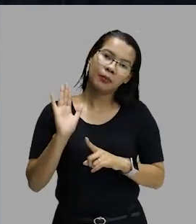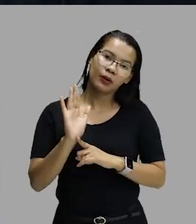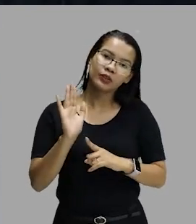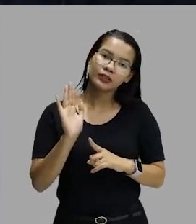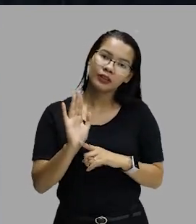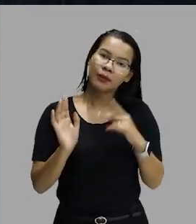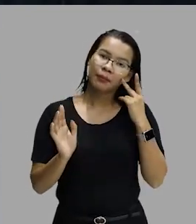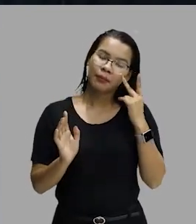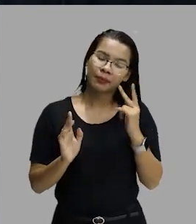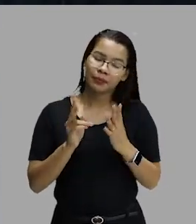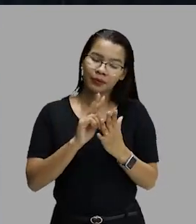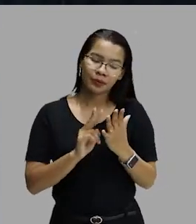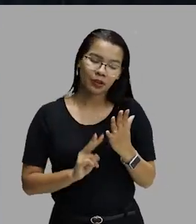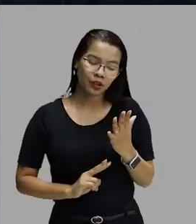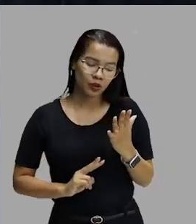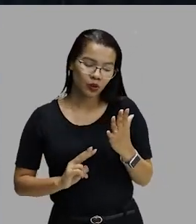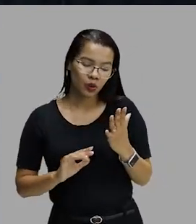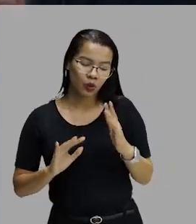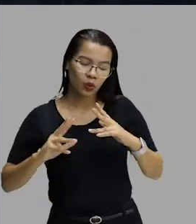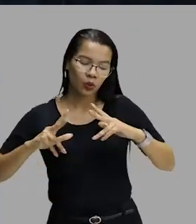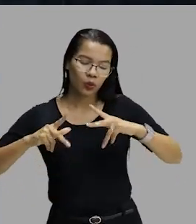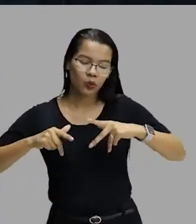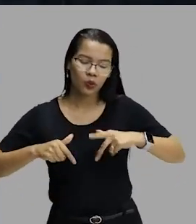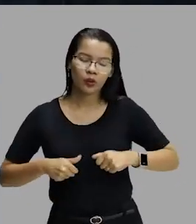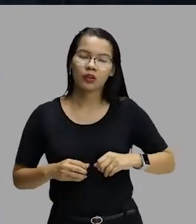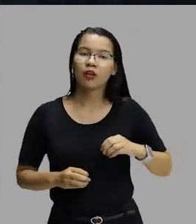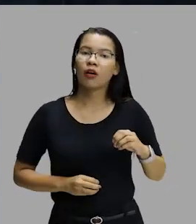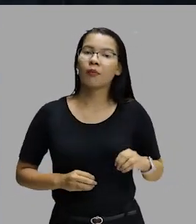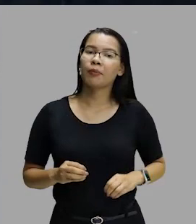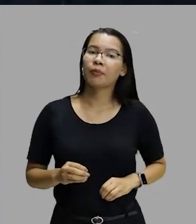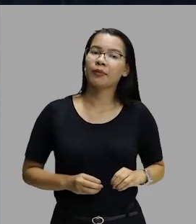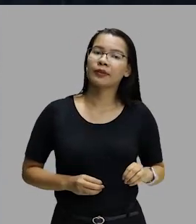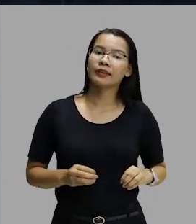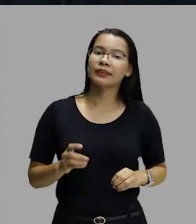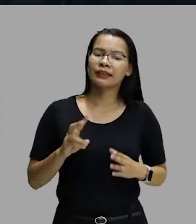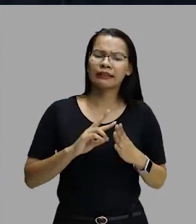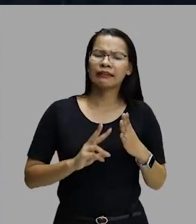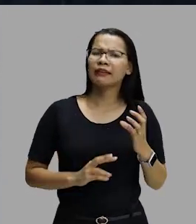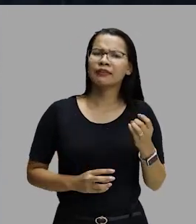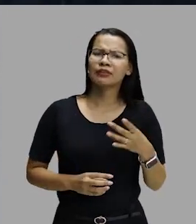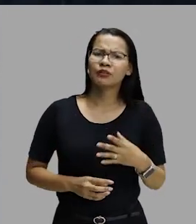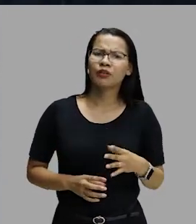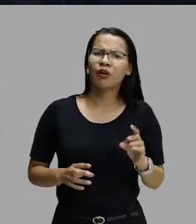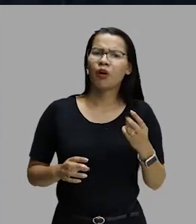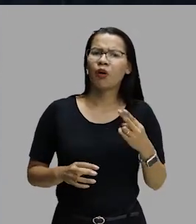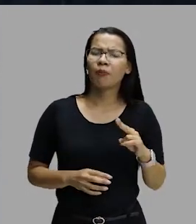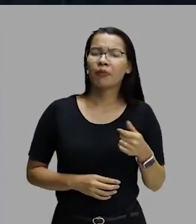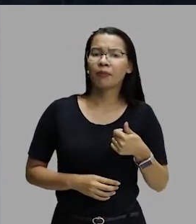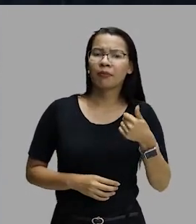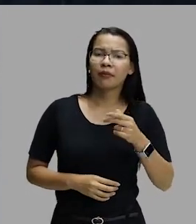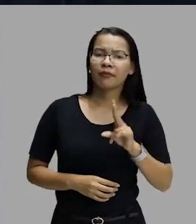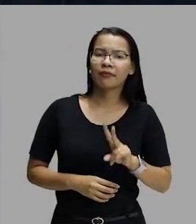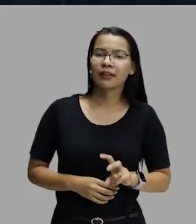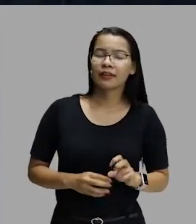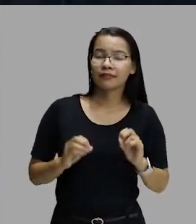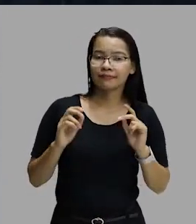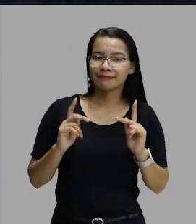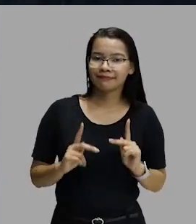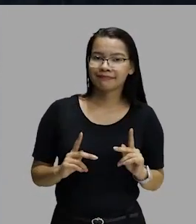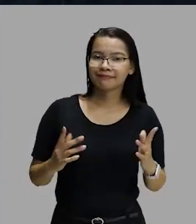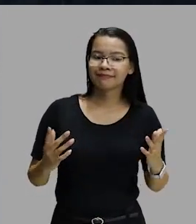mostrar para o leitor toda a obra, ele não vai ter que ler de novo, ou ler pela primeira vez, tá